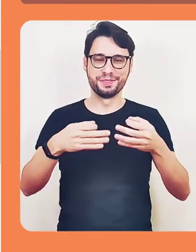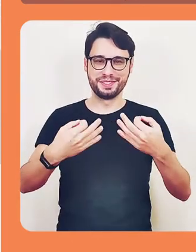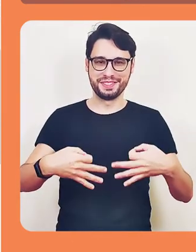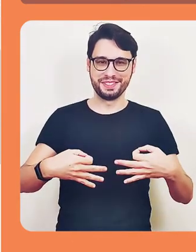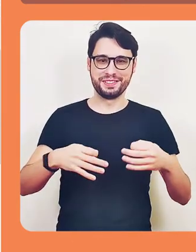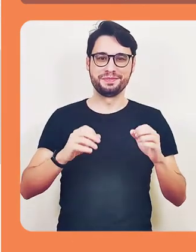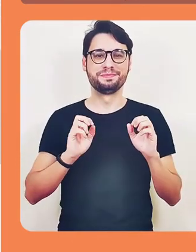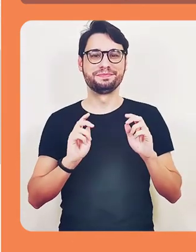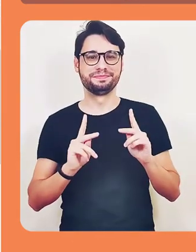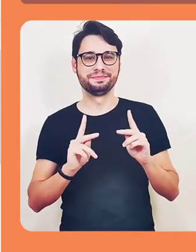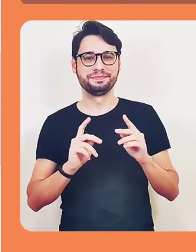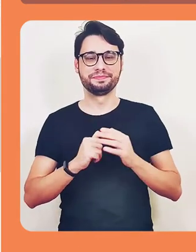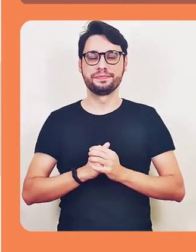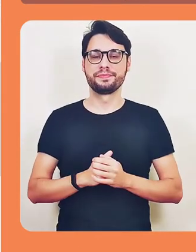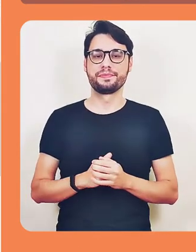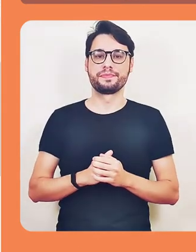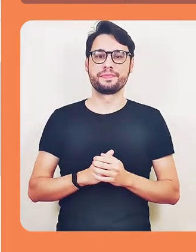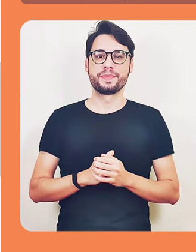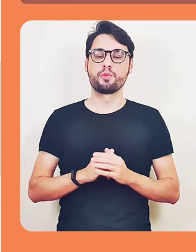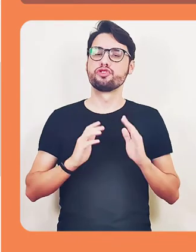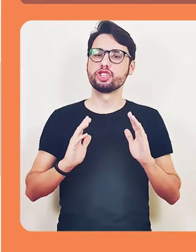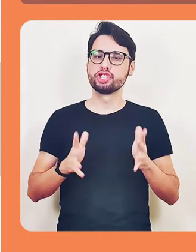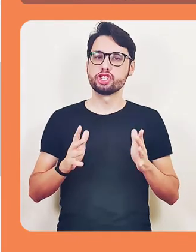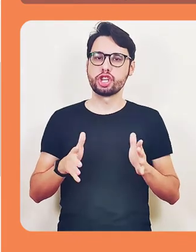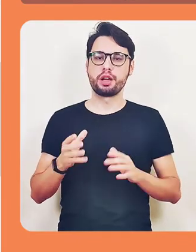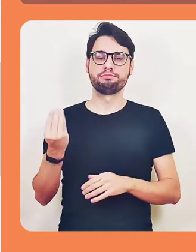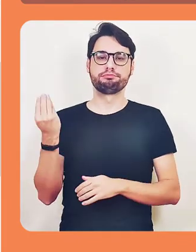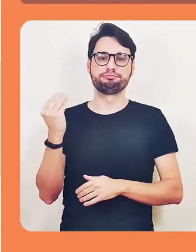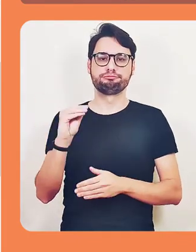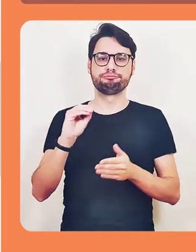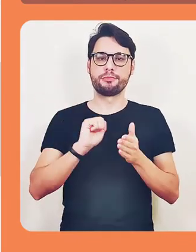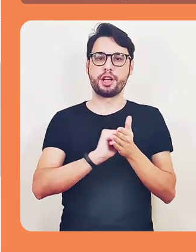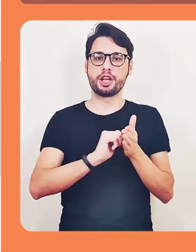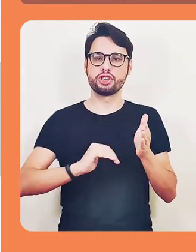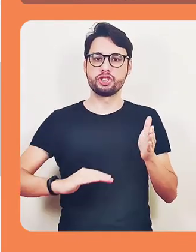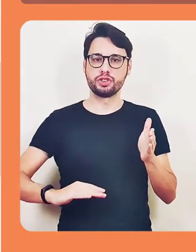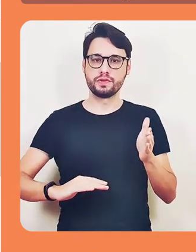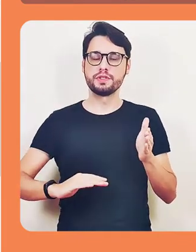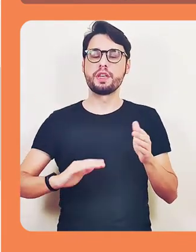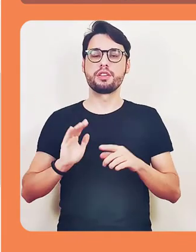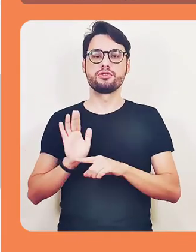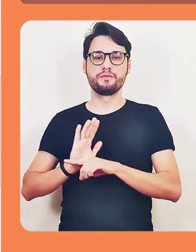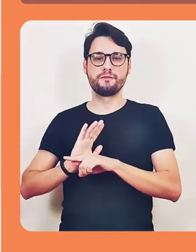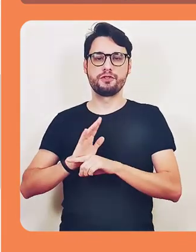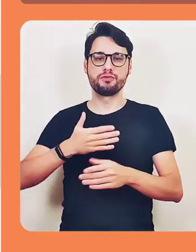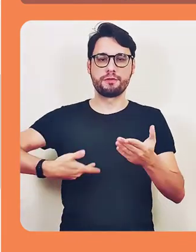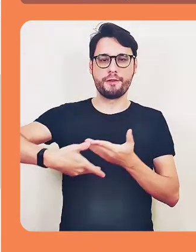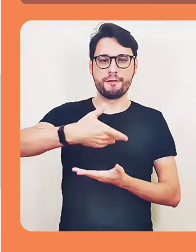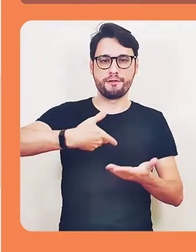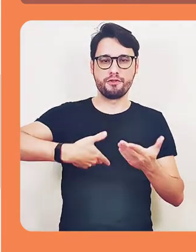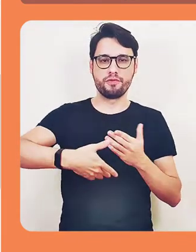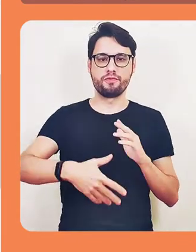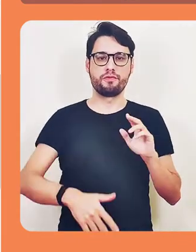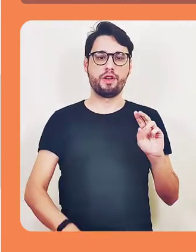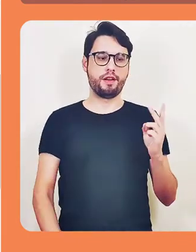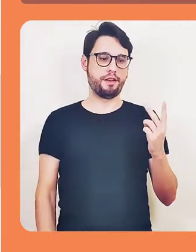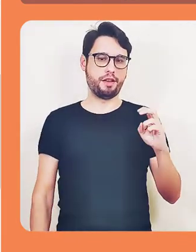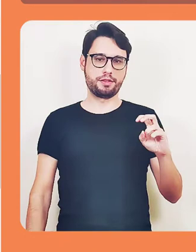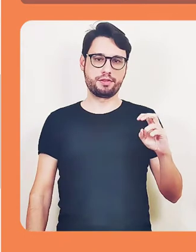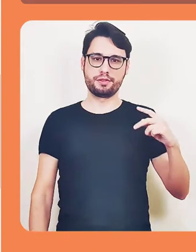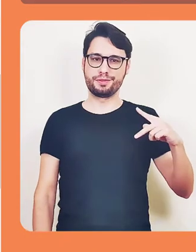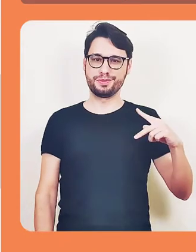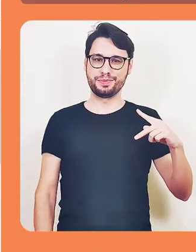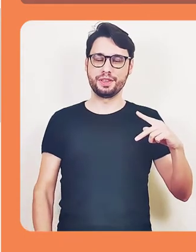Se você não sabe como incluir um vídeo interativo, veja o vídeo anterior para que você possa chegar até